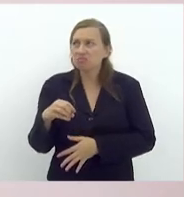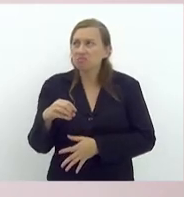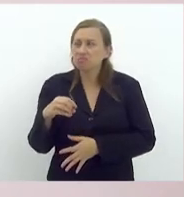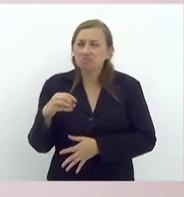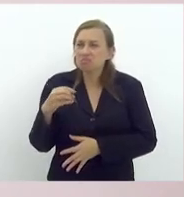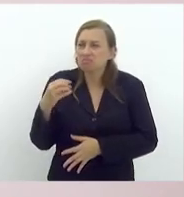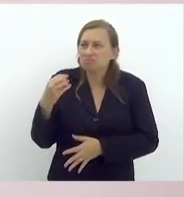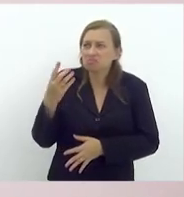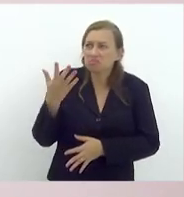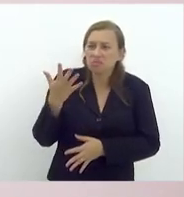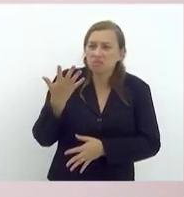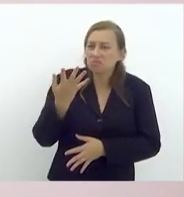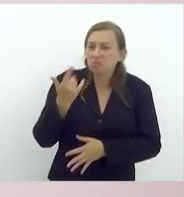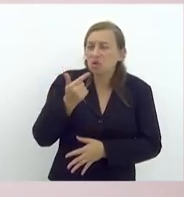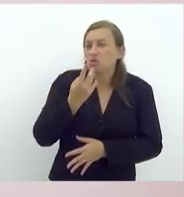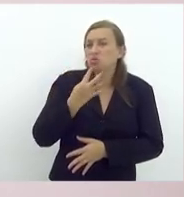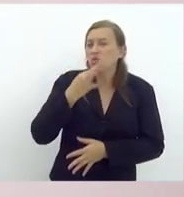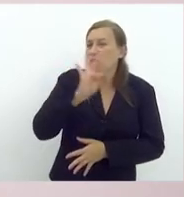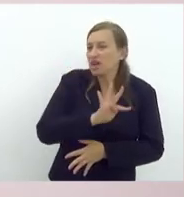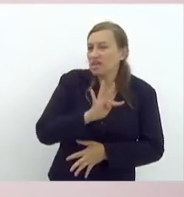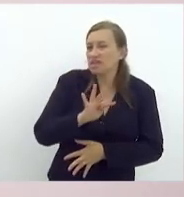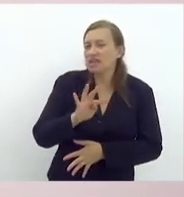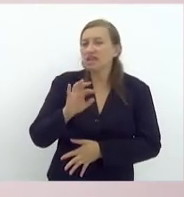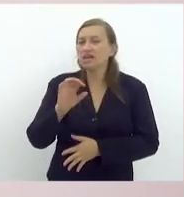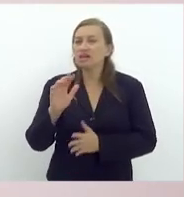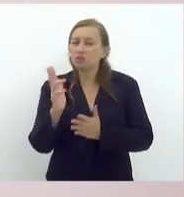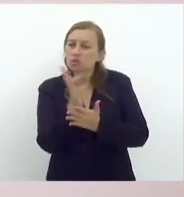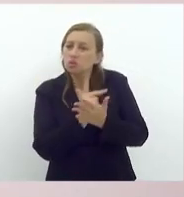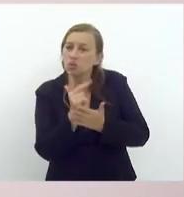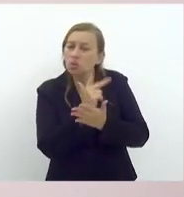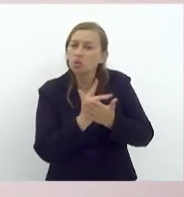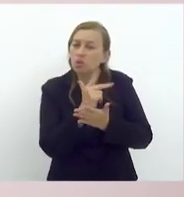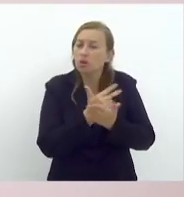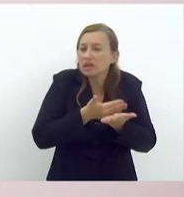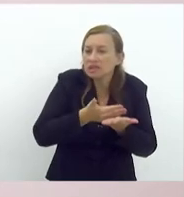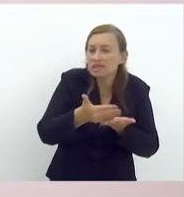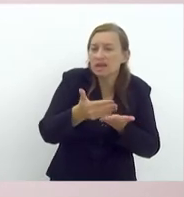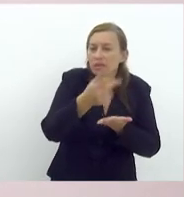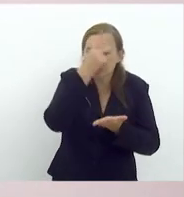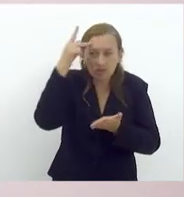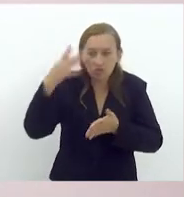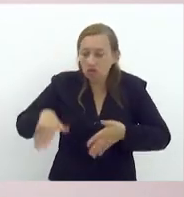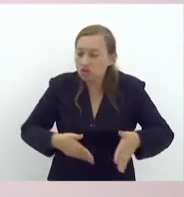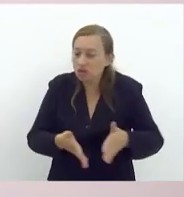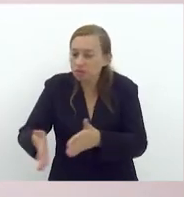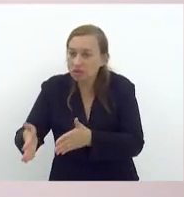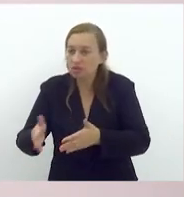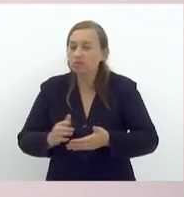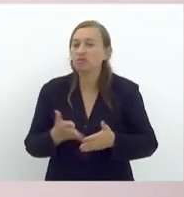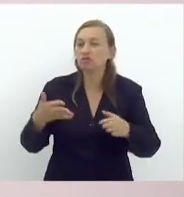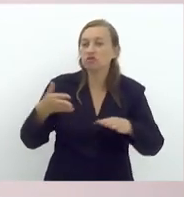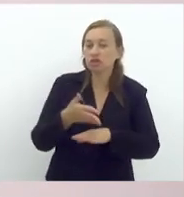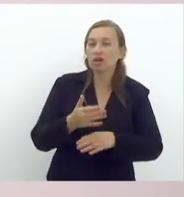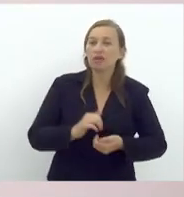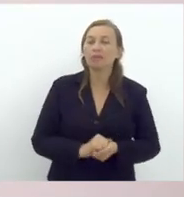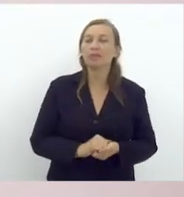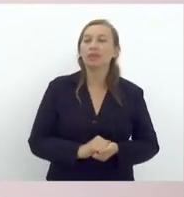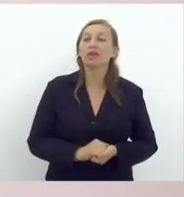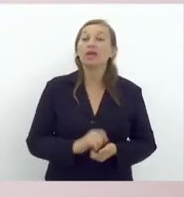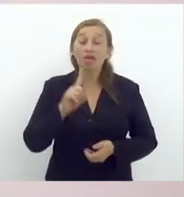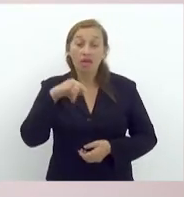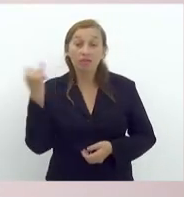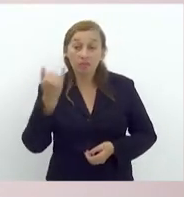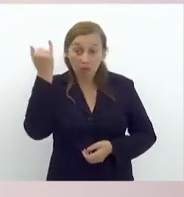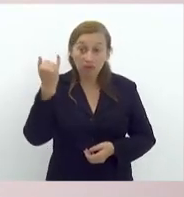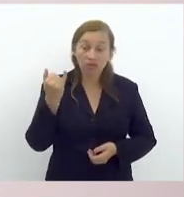então é importante a gente levantar isso e reverenciar pessoas que abriram o caminho para a gente chegar onde ele chegou chegar aqui é muito